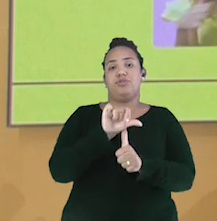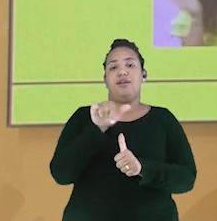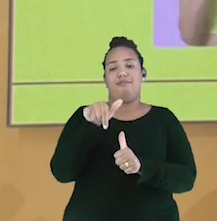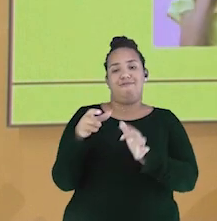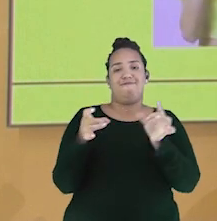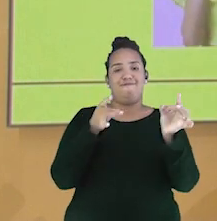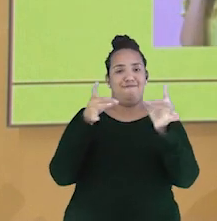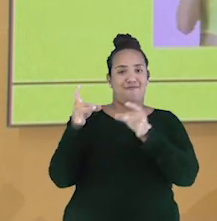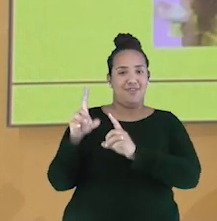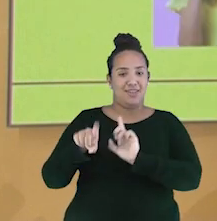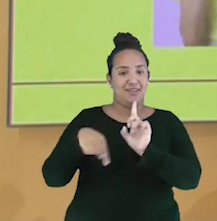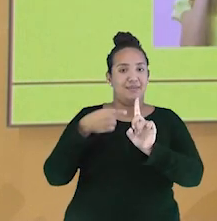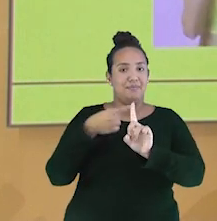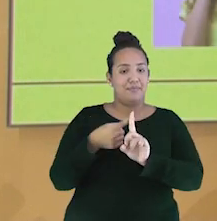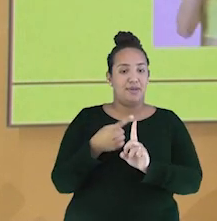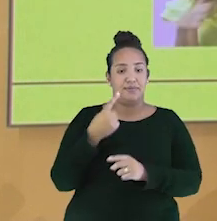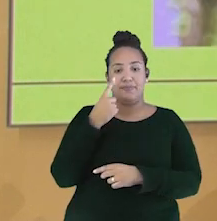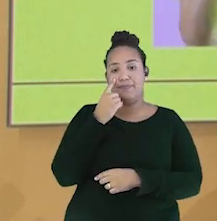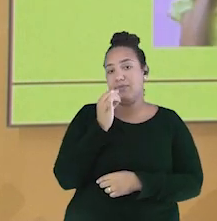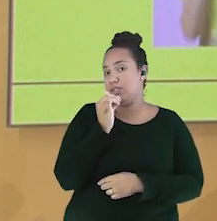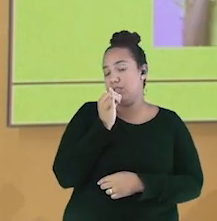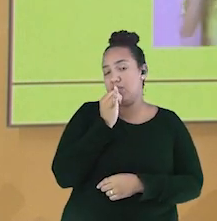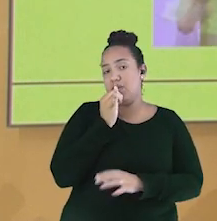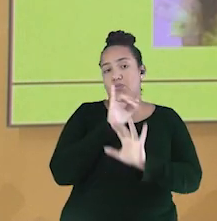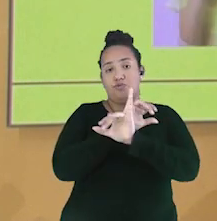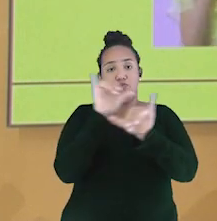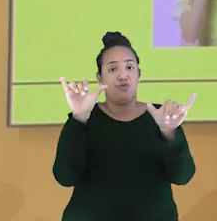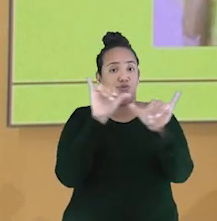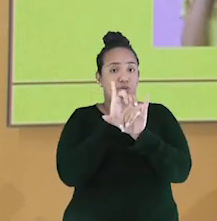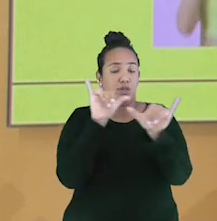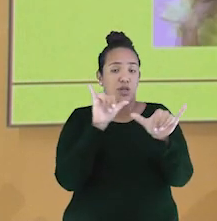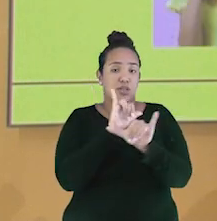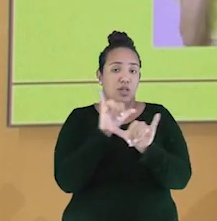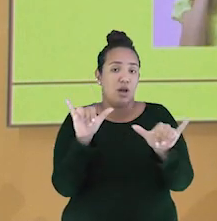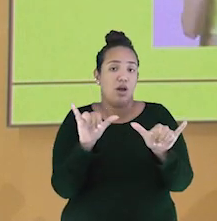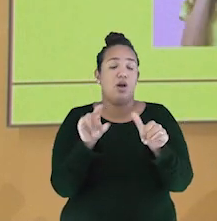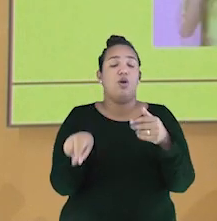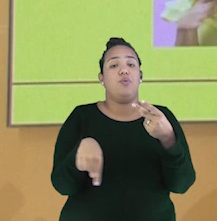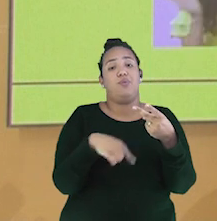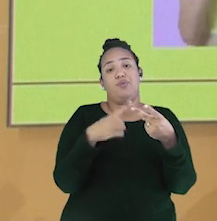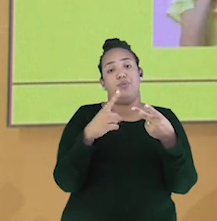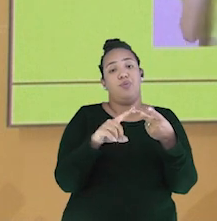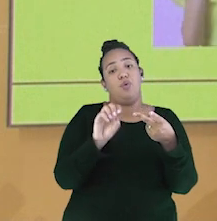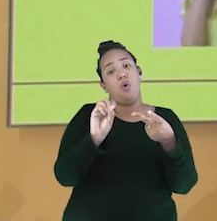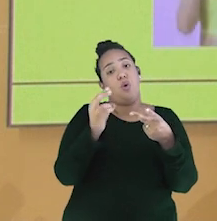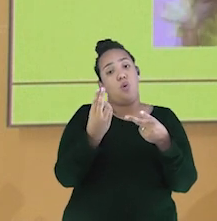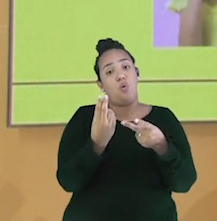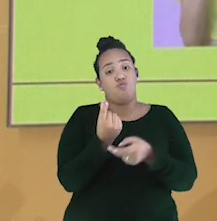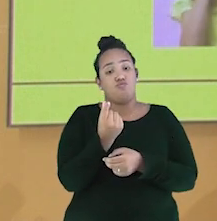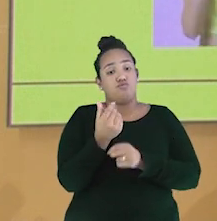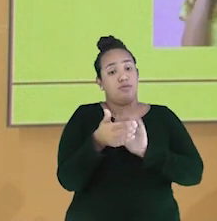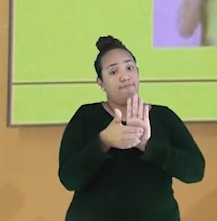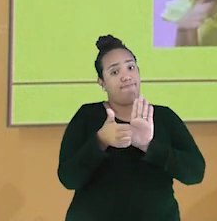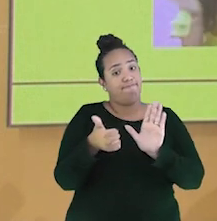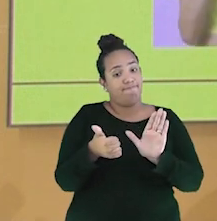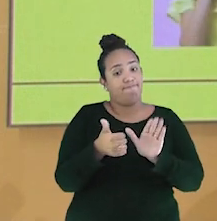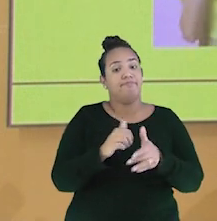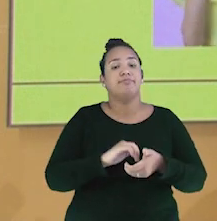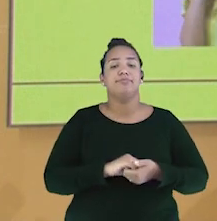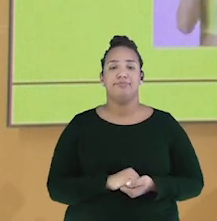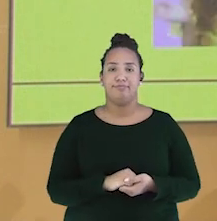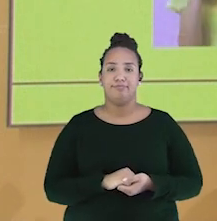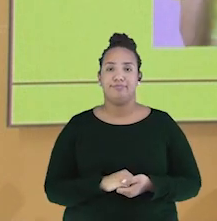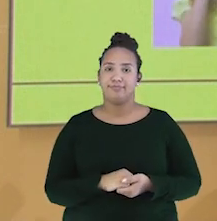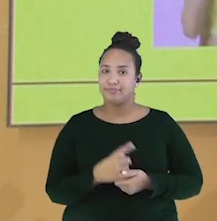como por exemplo divulgar mais o produto ou fazer uma promoção viu